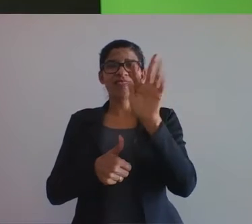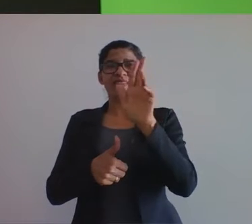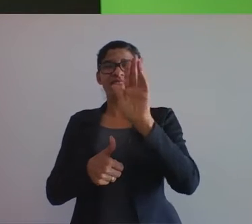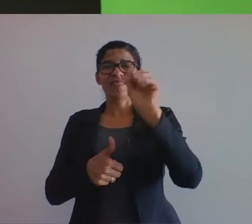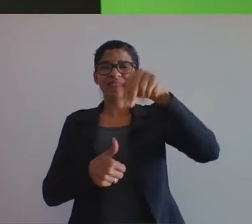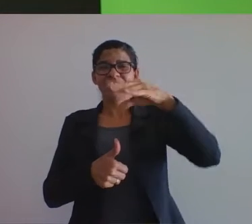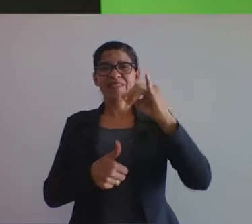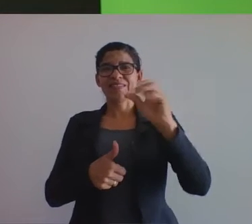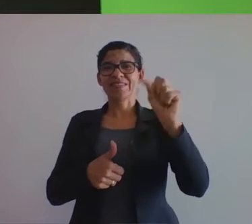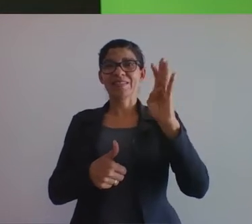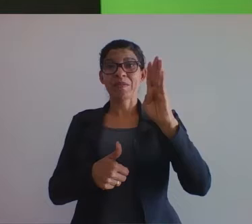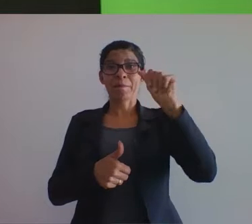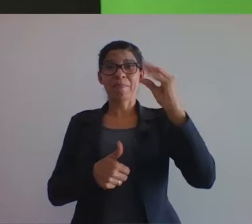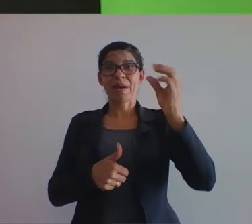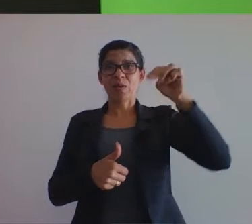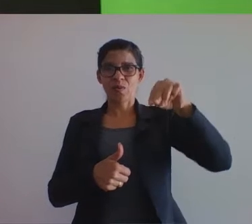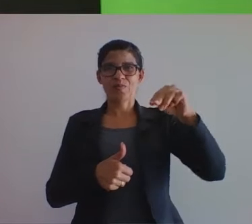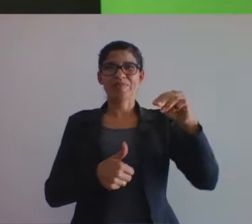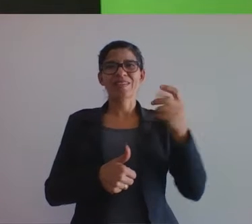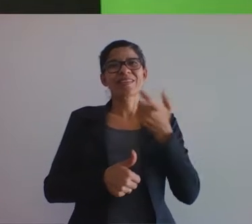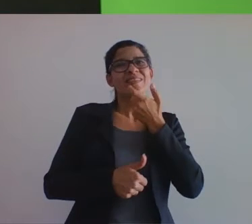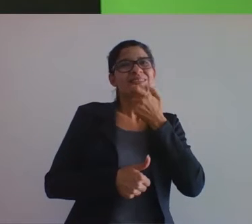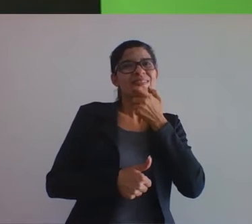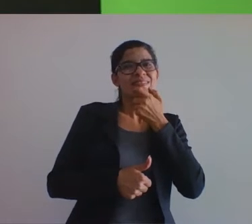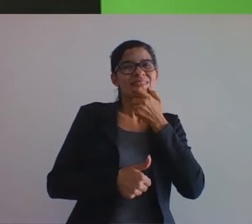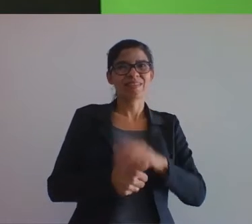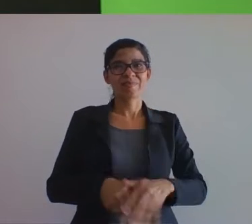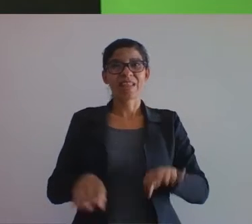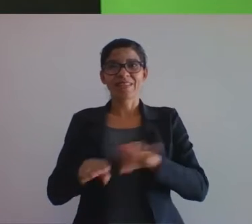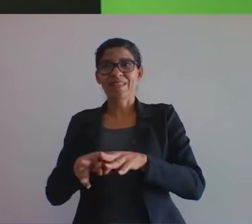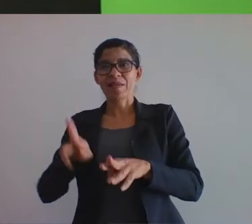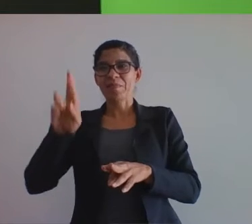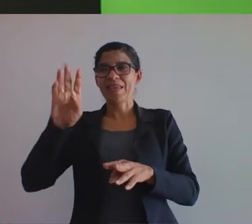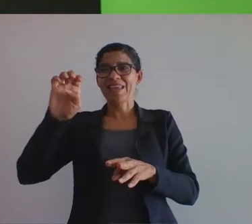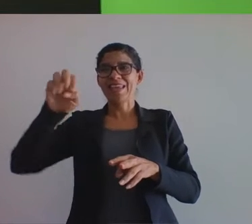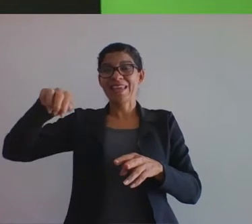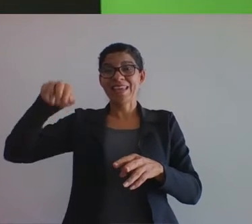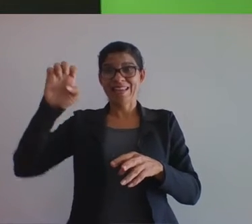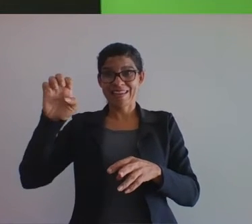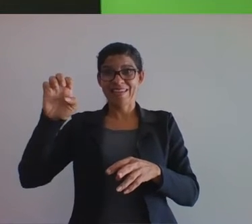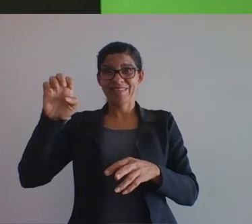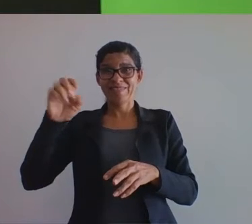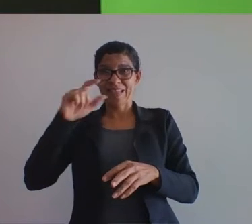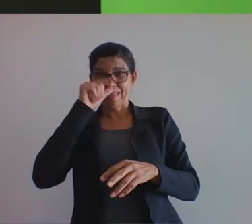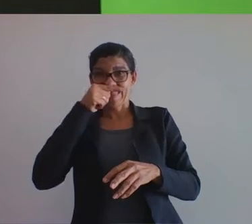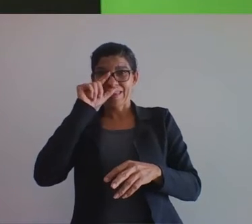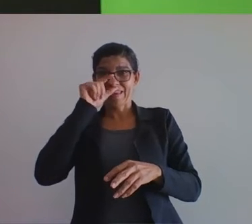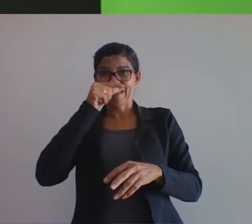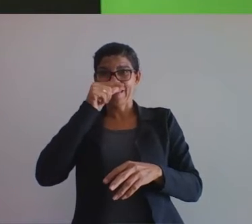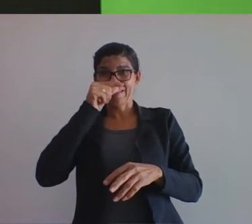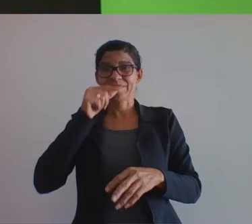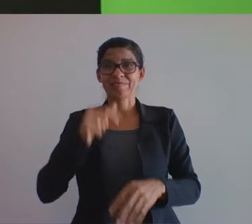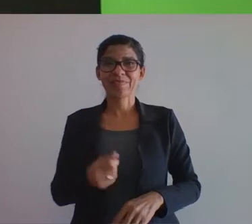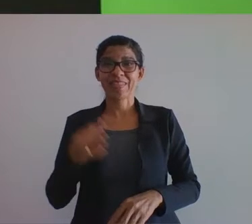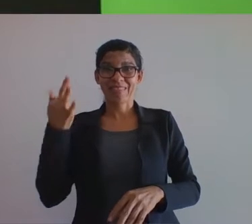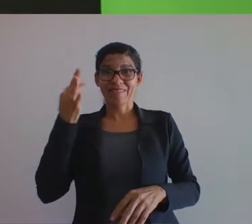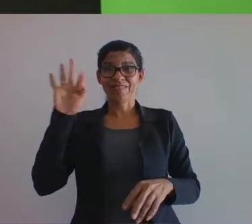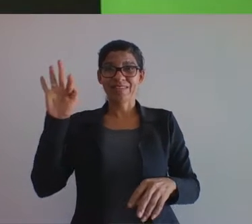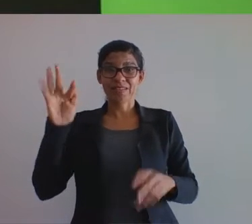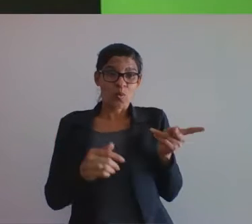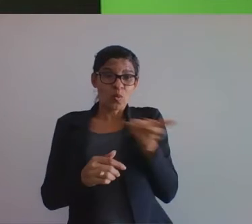dos historiadores consideram Bacon e René Descartes, da França, a serem os fundadores da filosofia